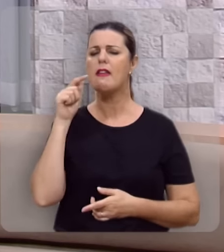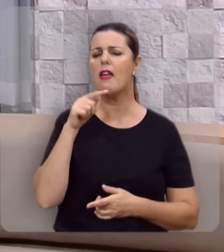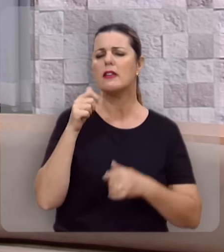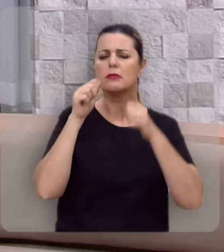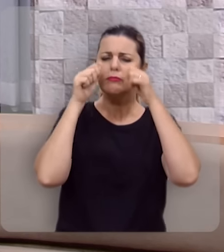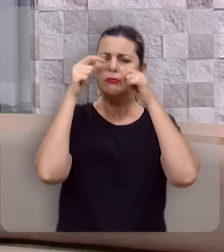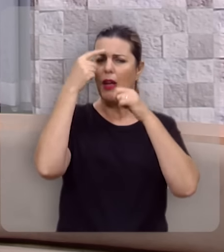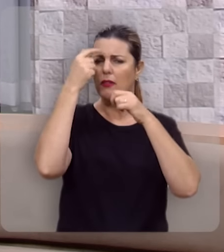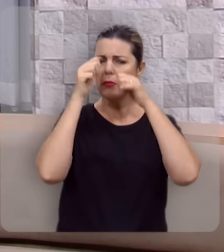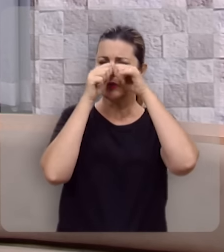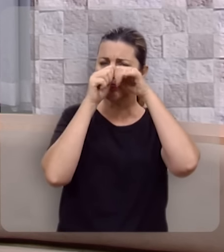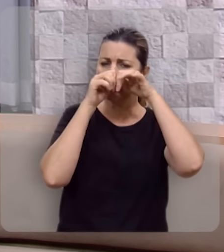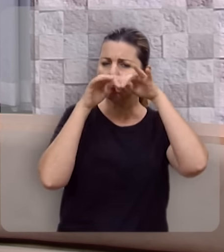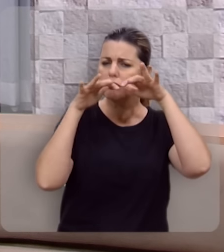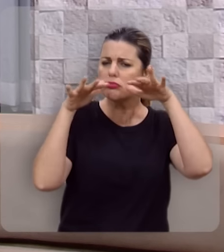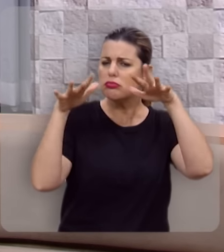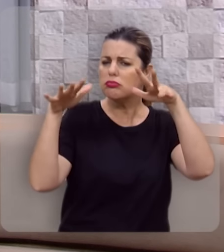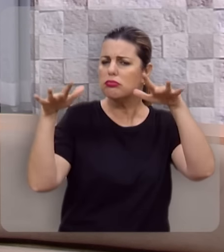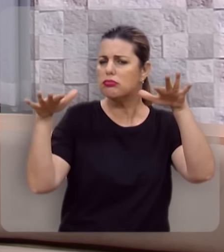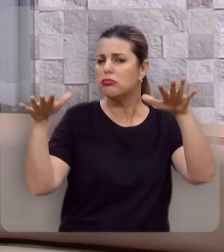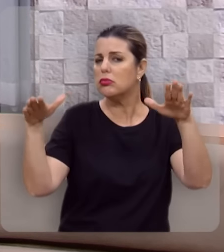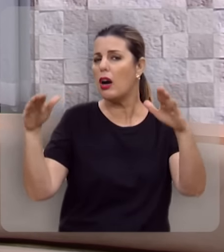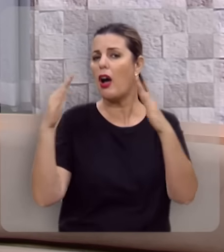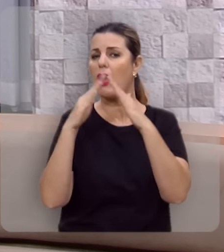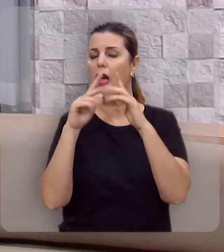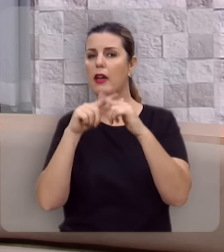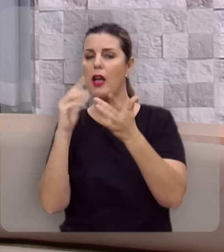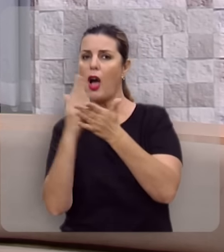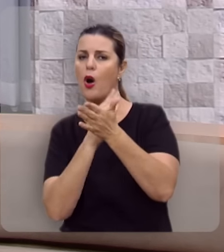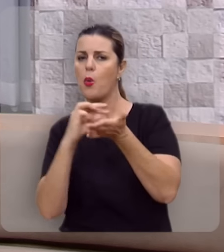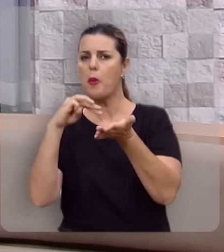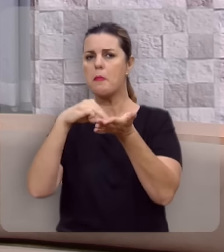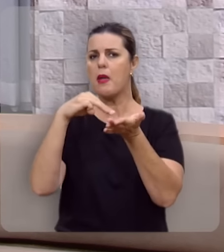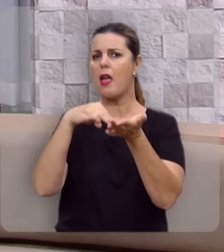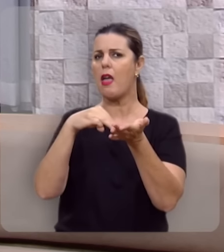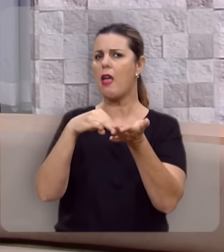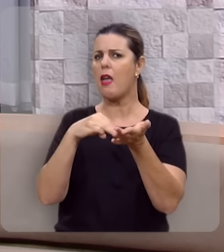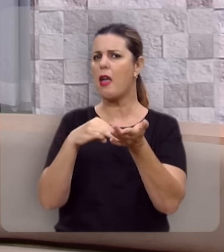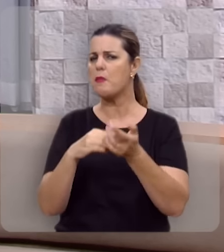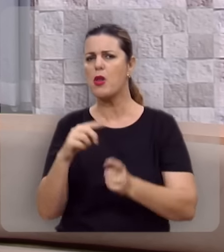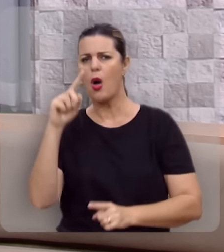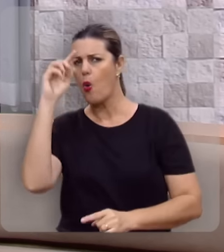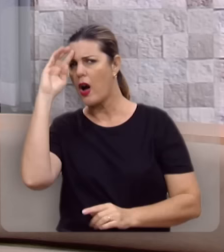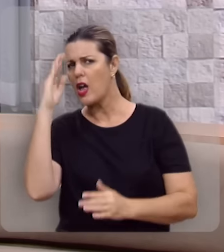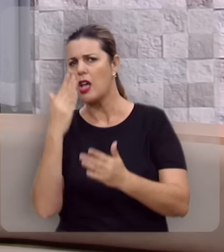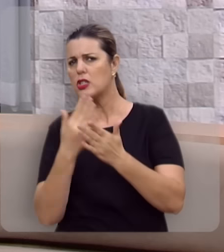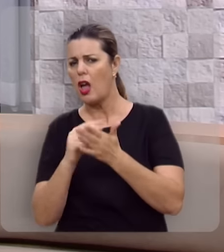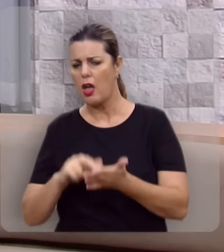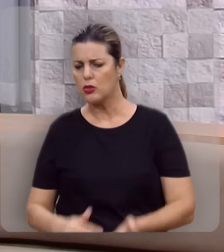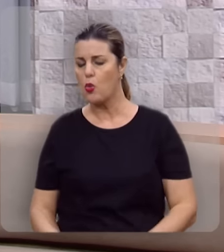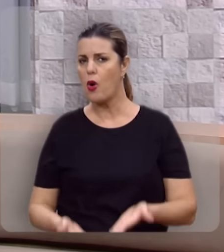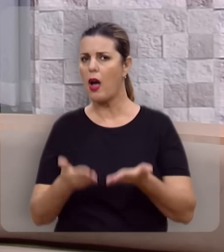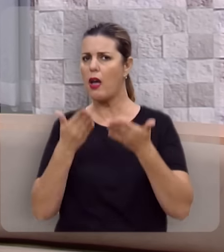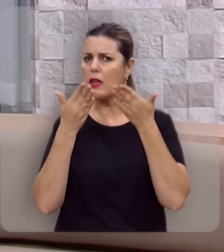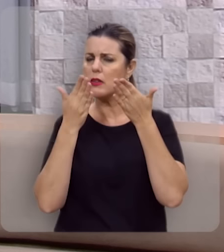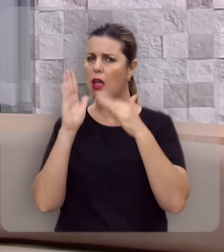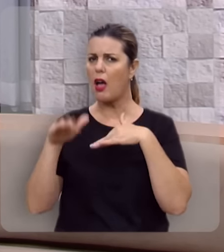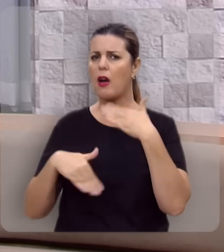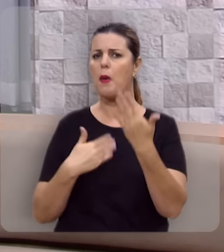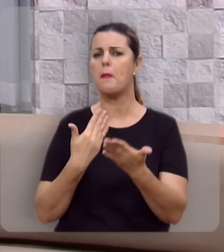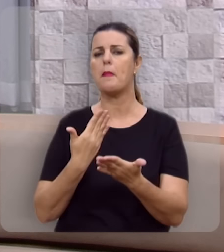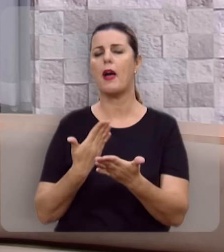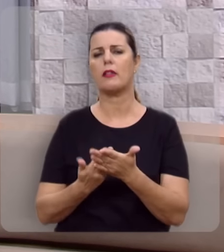estava entrando dentro da igreja de Corinto, e alguns membros da igreja de Corinto não acreditavam na ressurreição, embora